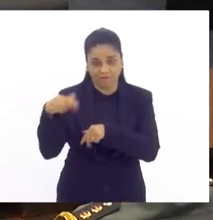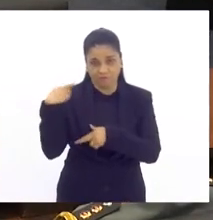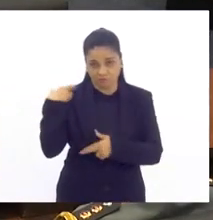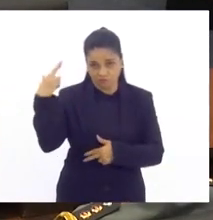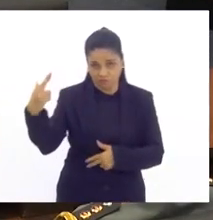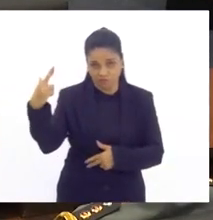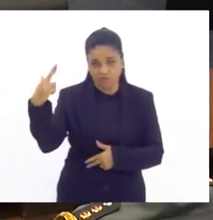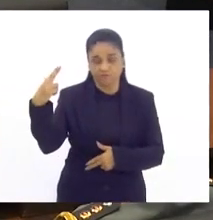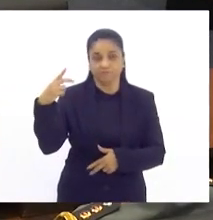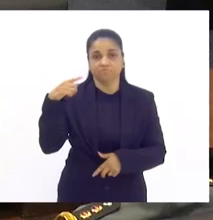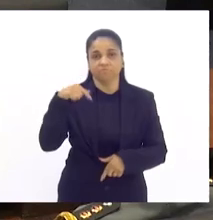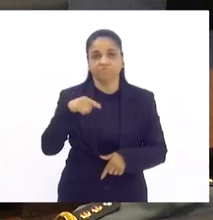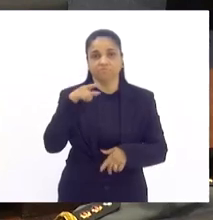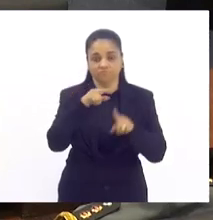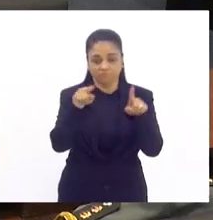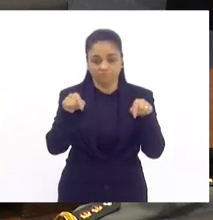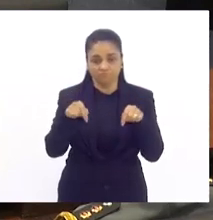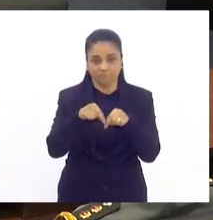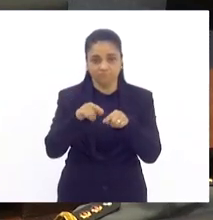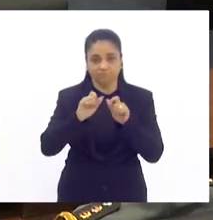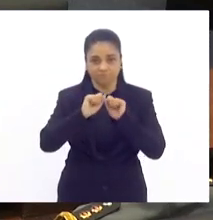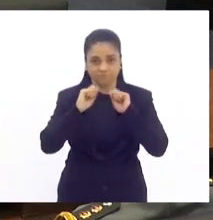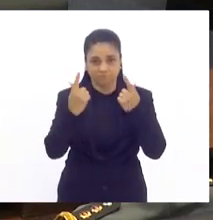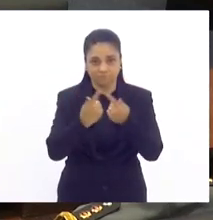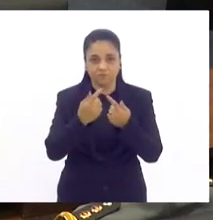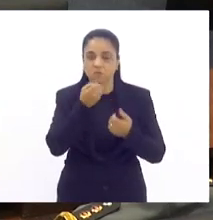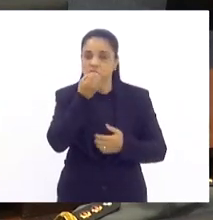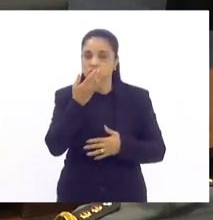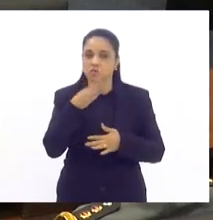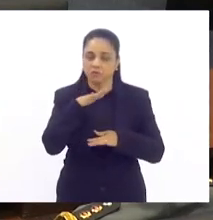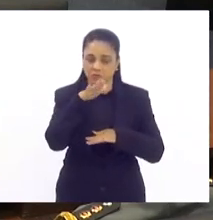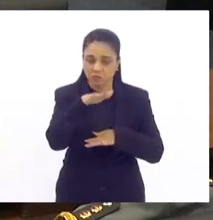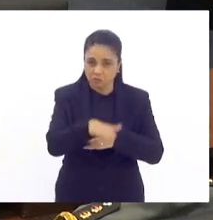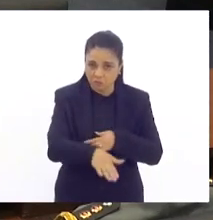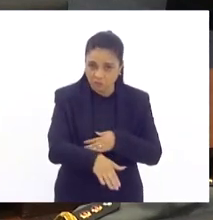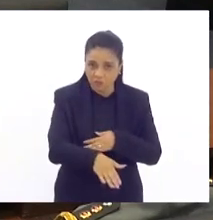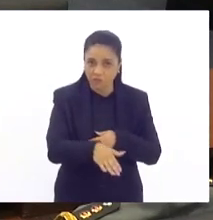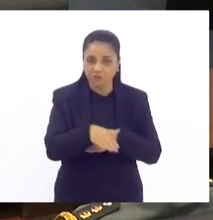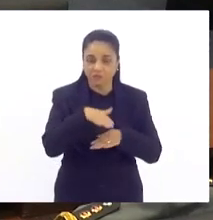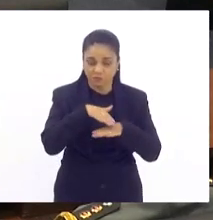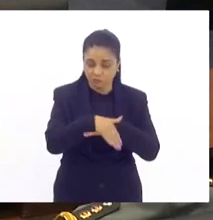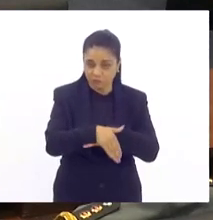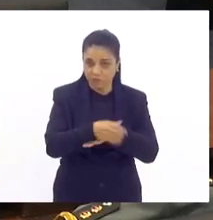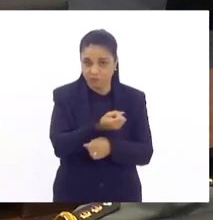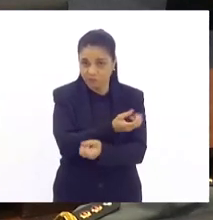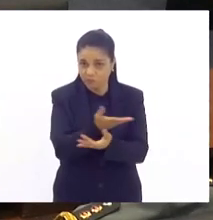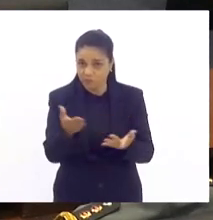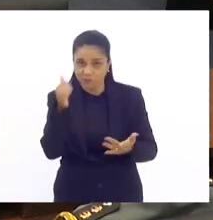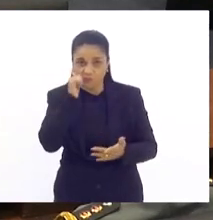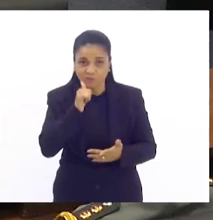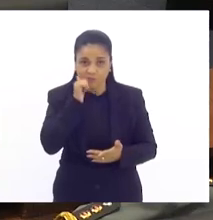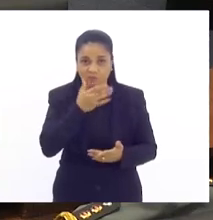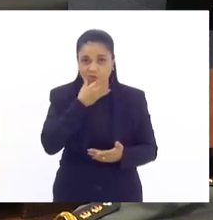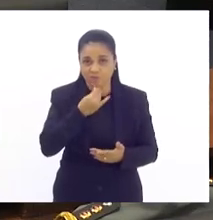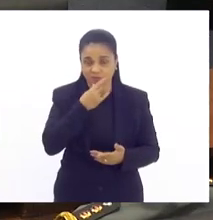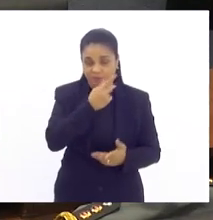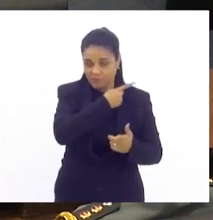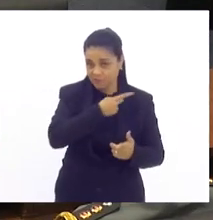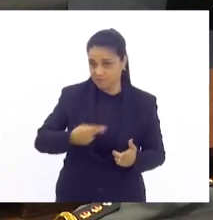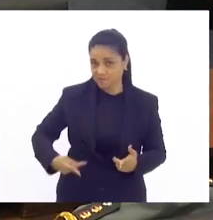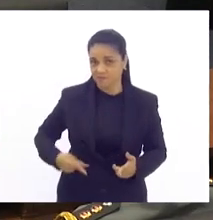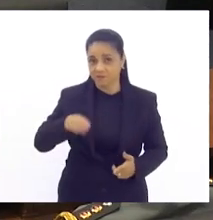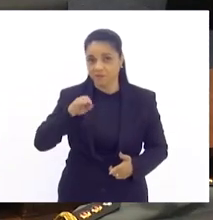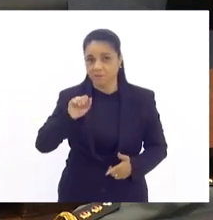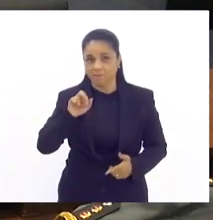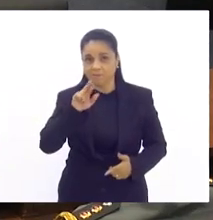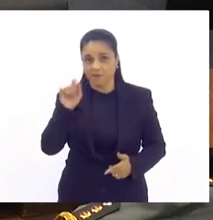Boa noite a todas e a todos. Boa noite, presidente dessa sessão, deputado Pedro Brazão. Boa